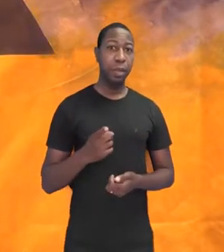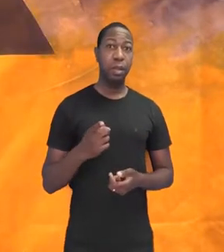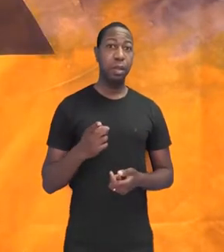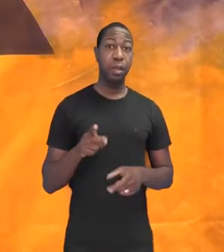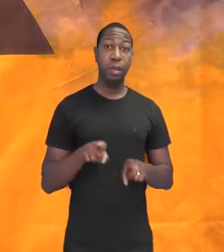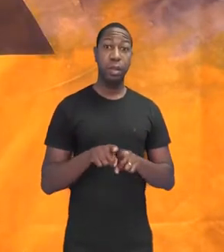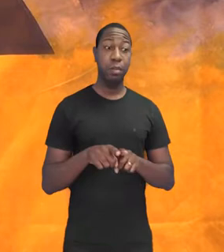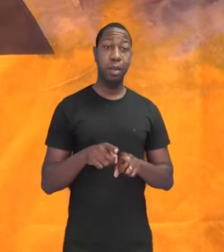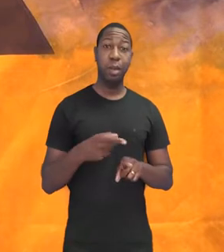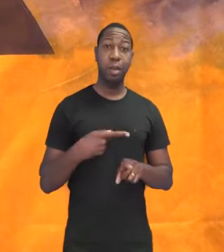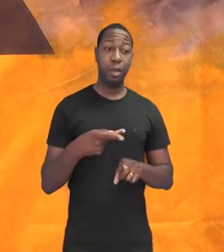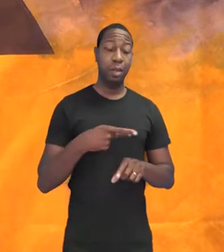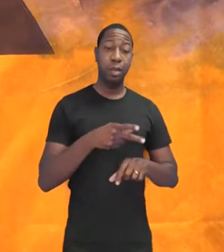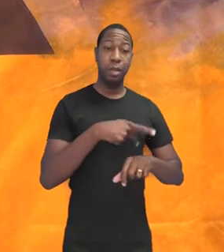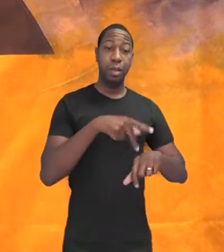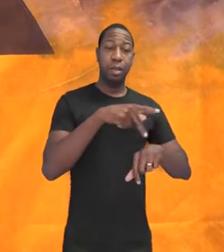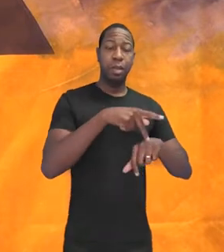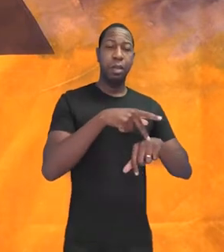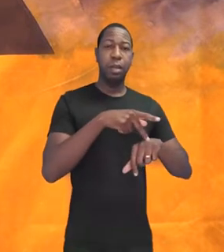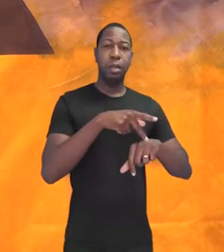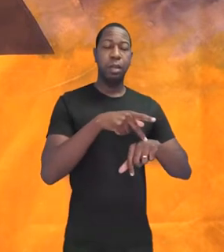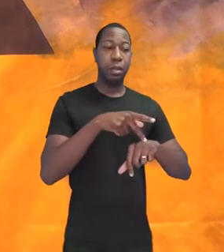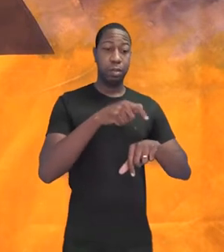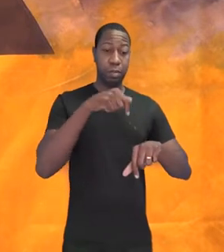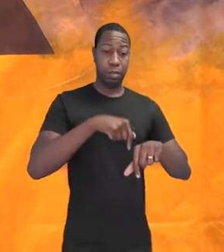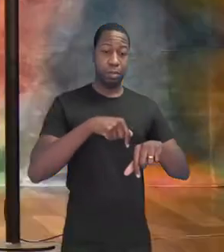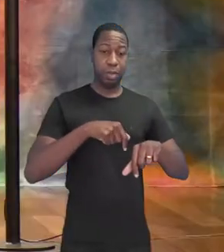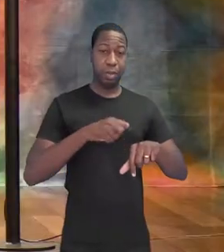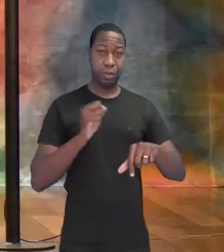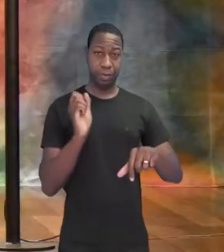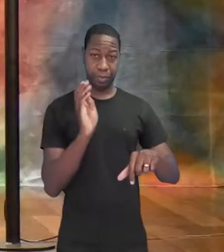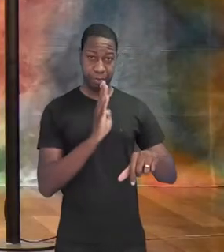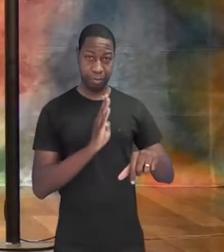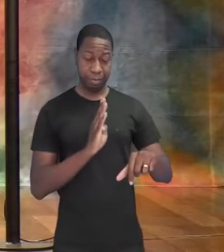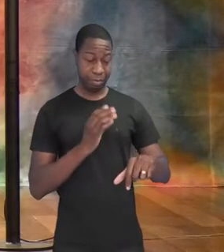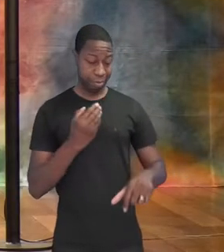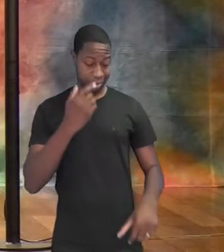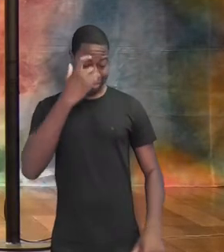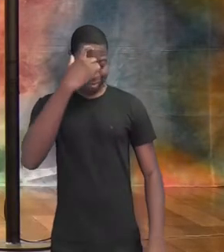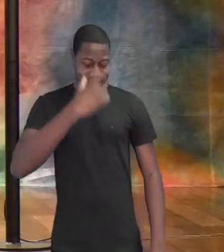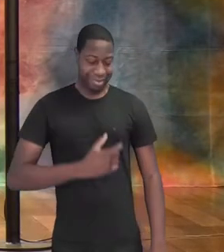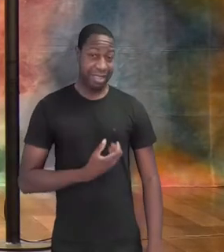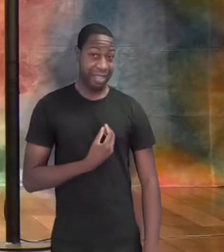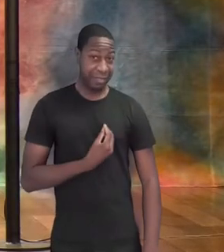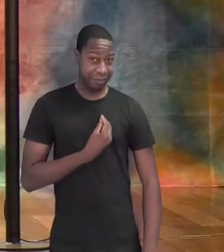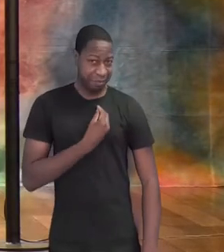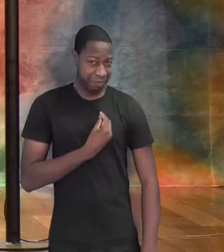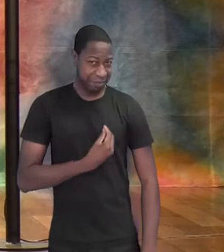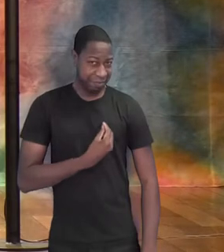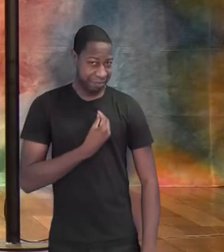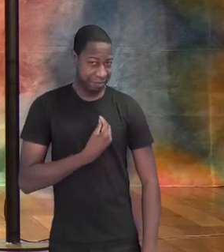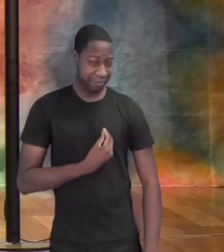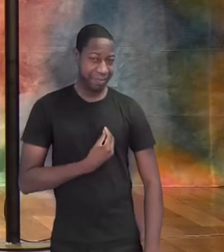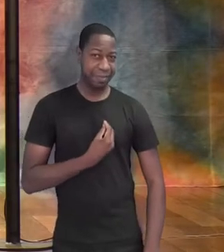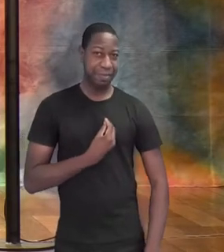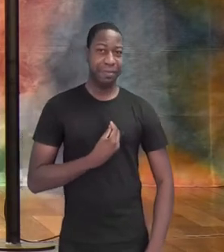porque nacionais. Mário de Andrade, Eu Sou 300.